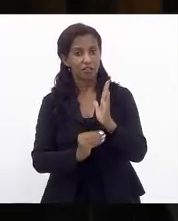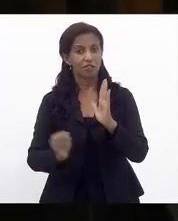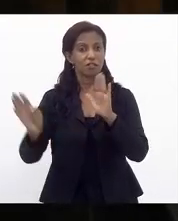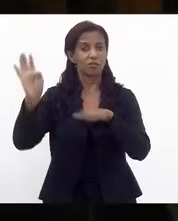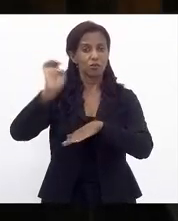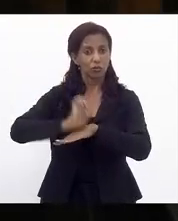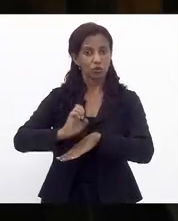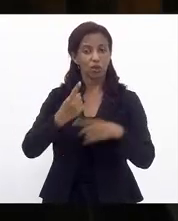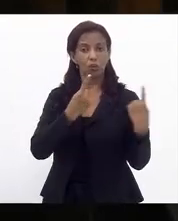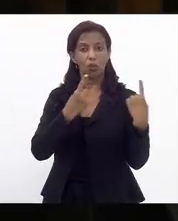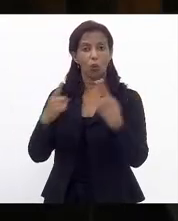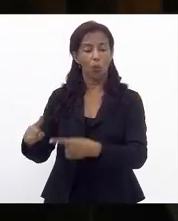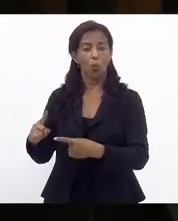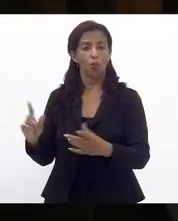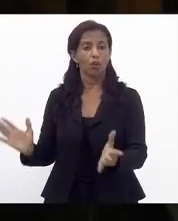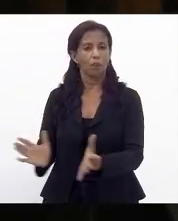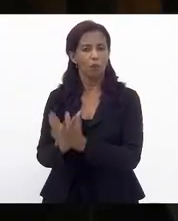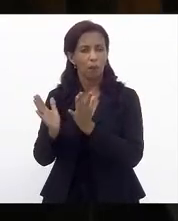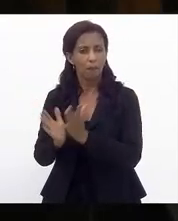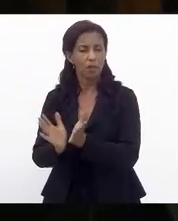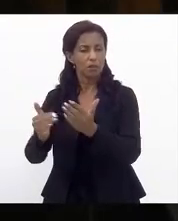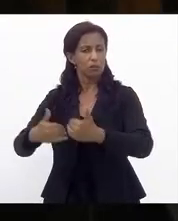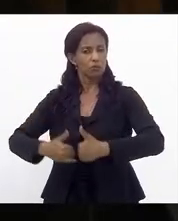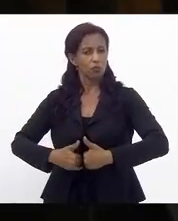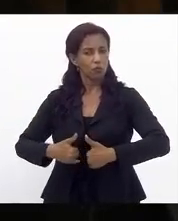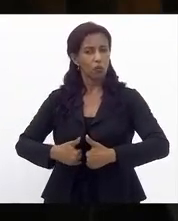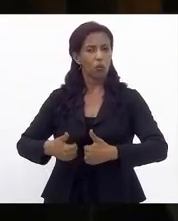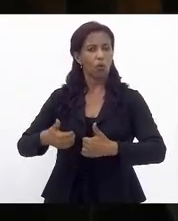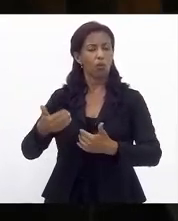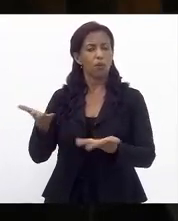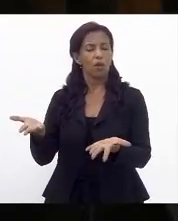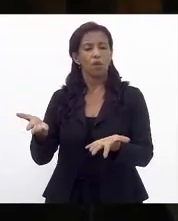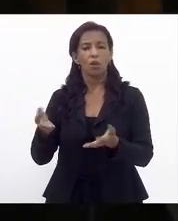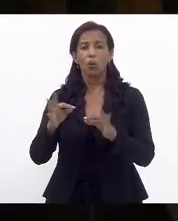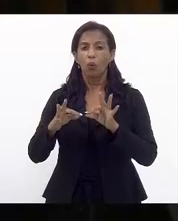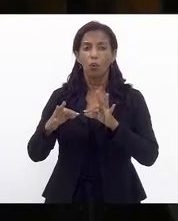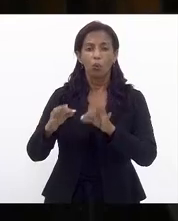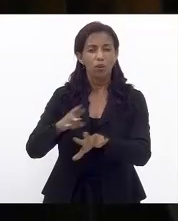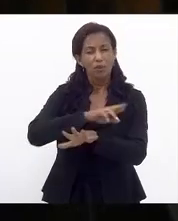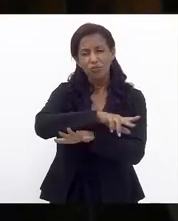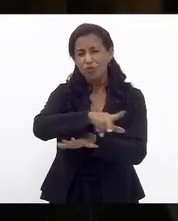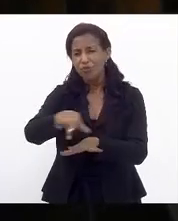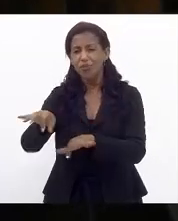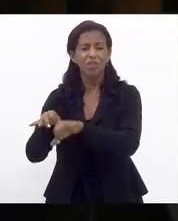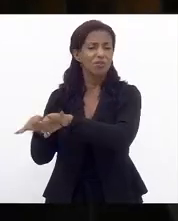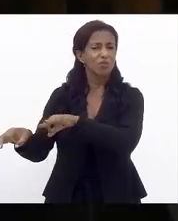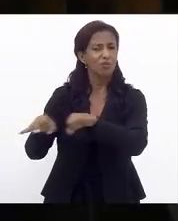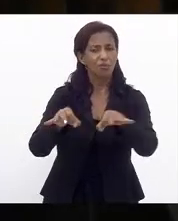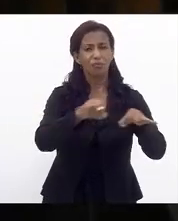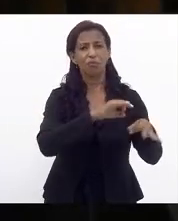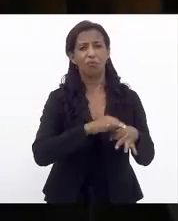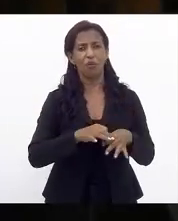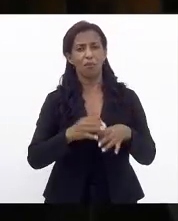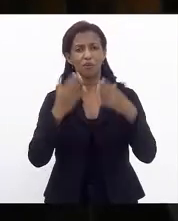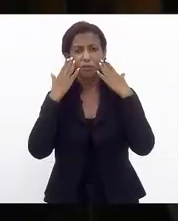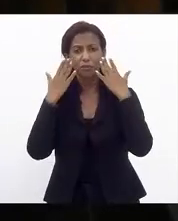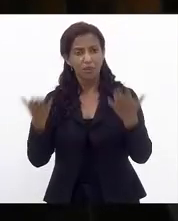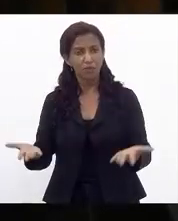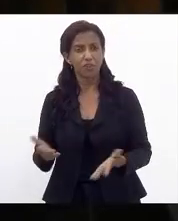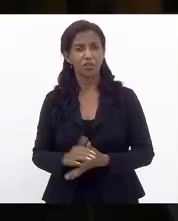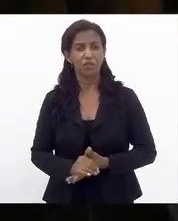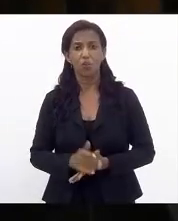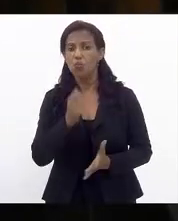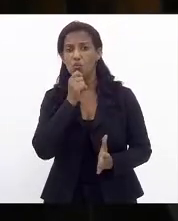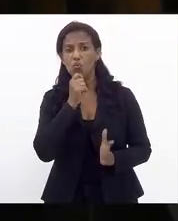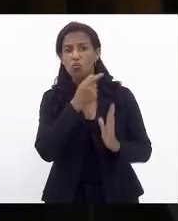do estado com combate à pobreza com combate à miséria com combate à exclusão sobre sobre as mais diferentes formas de manifestação e